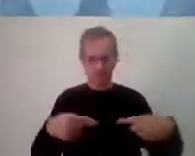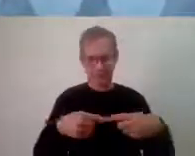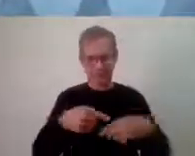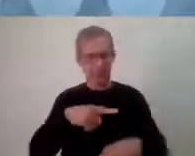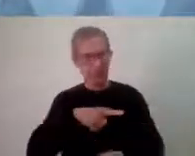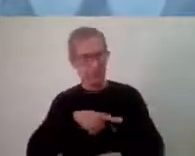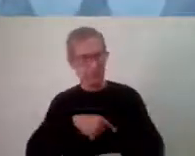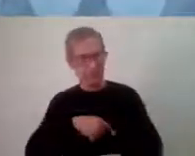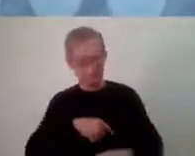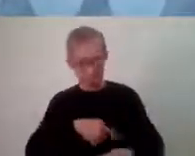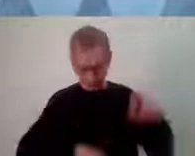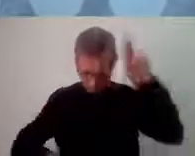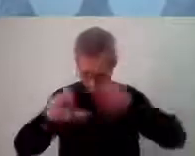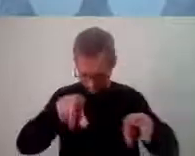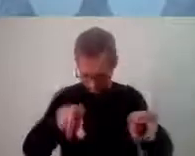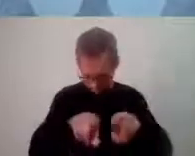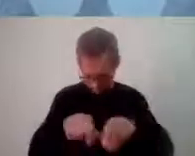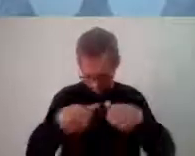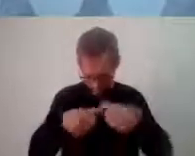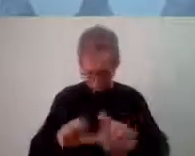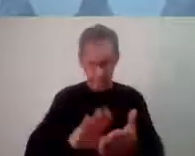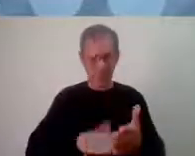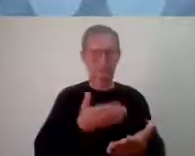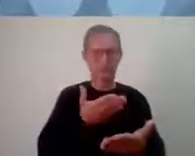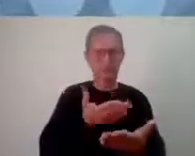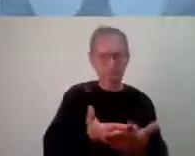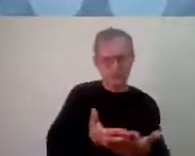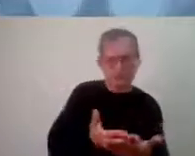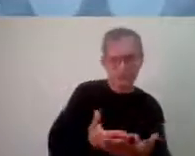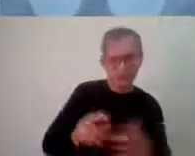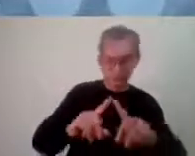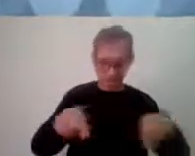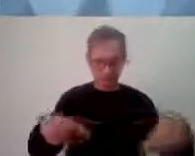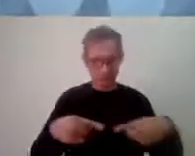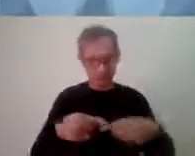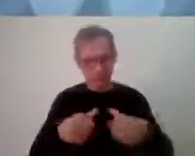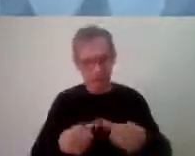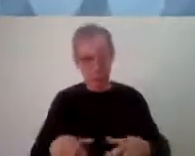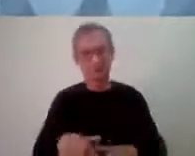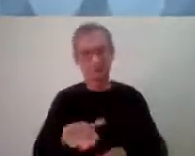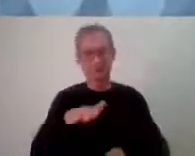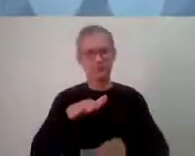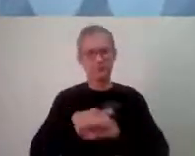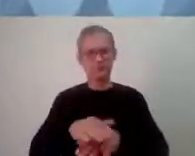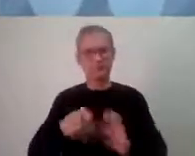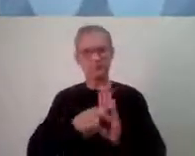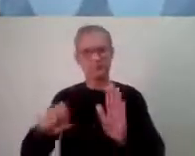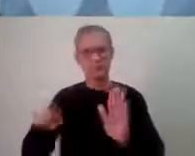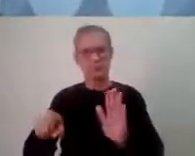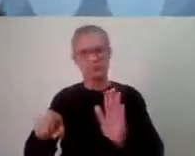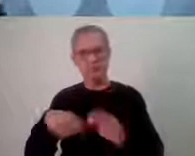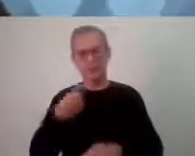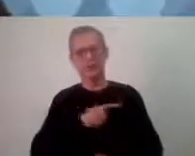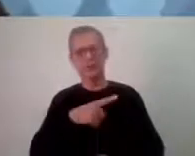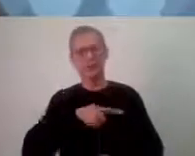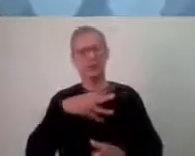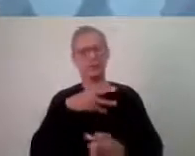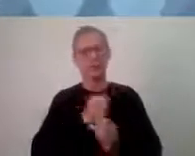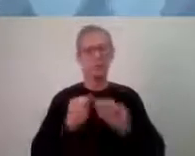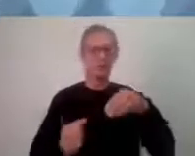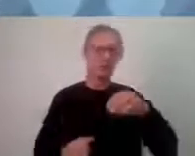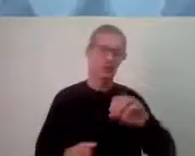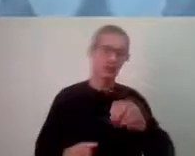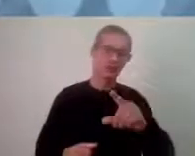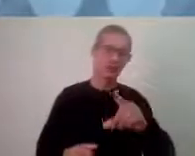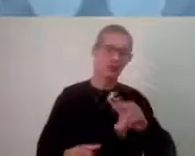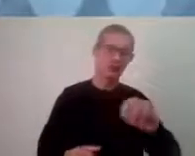tem que levar em conta essa interpretação, que área, quando está abaixo do meu eixo x, a gente calcula o